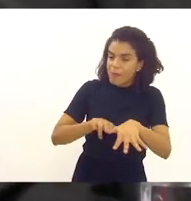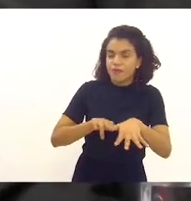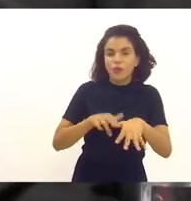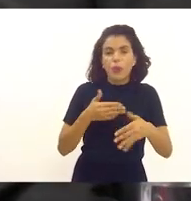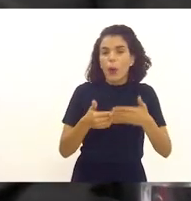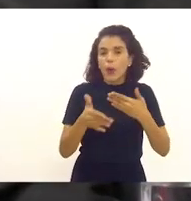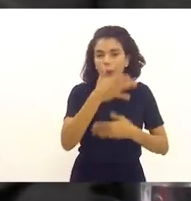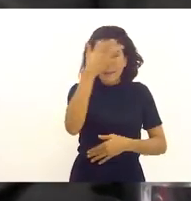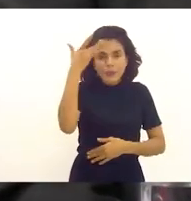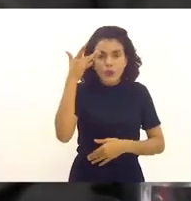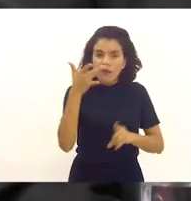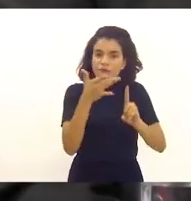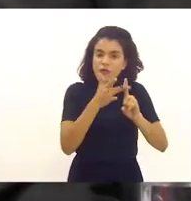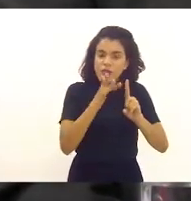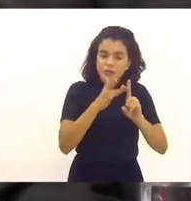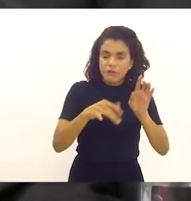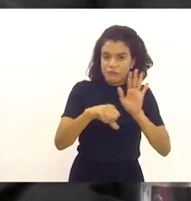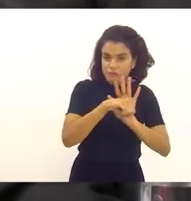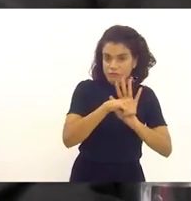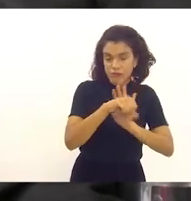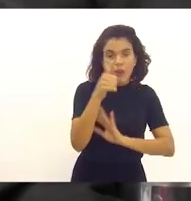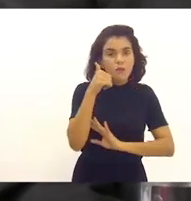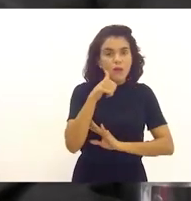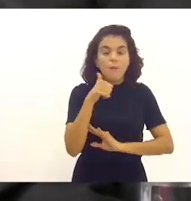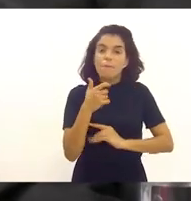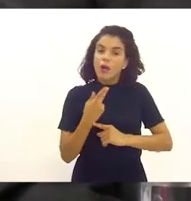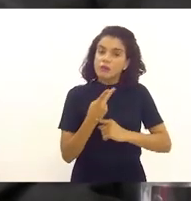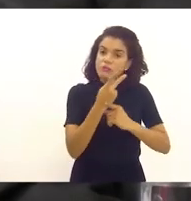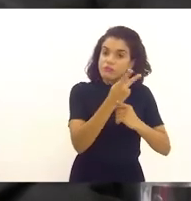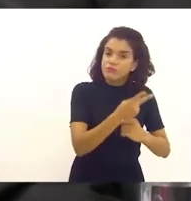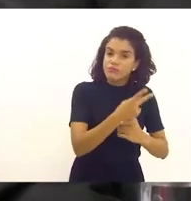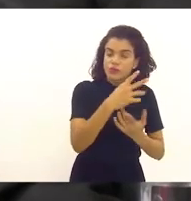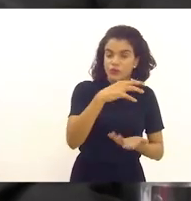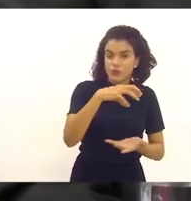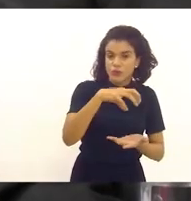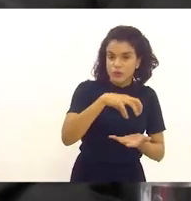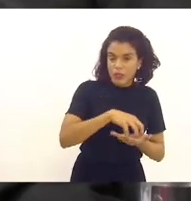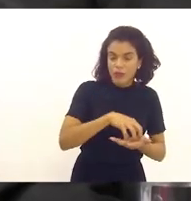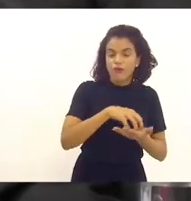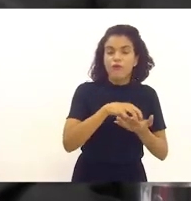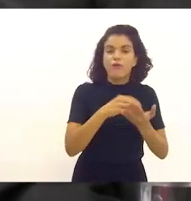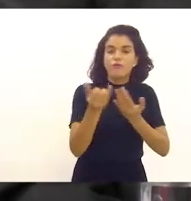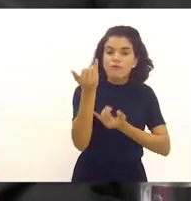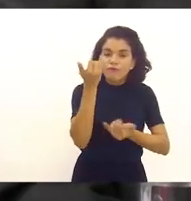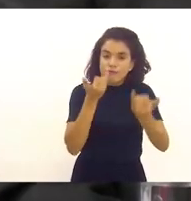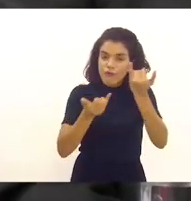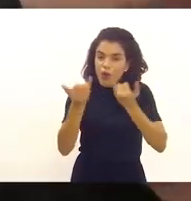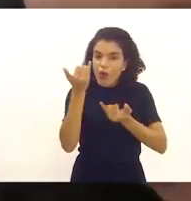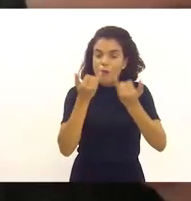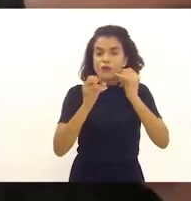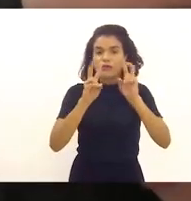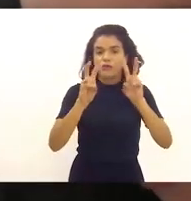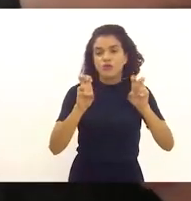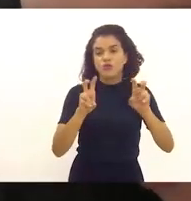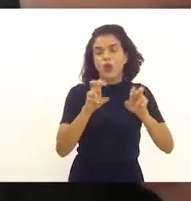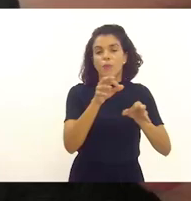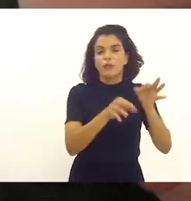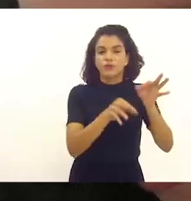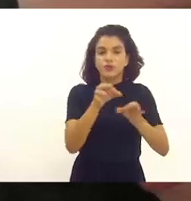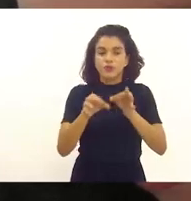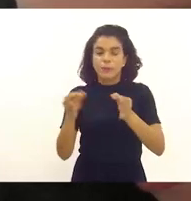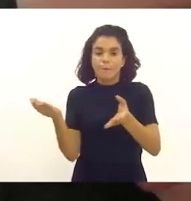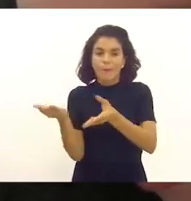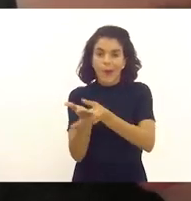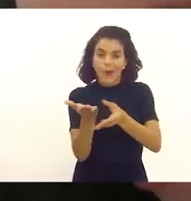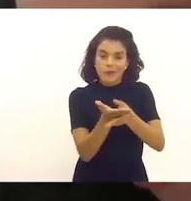que foi vítima de crime a mulher pode ir lá que ela vai ter ali todas as informações sobre o seu processo judicial e os